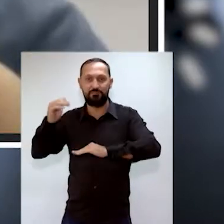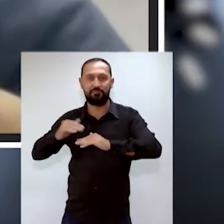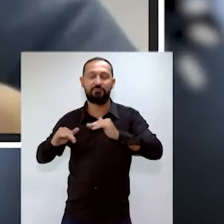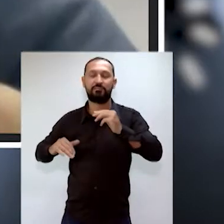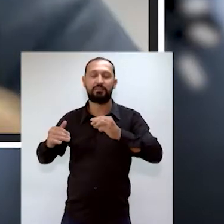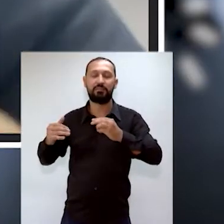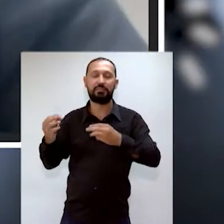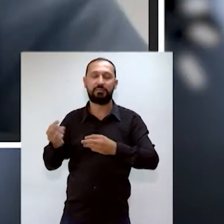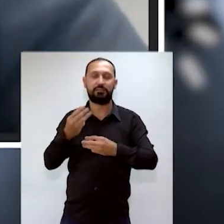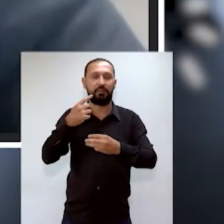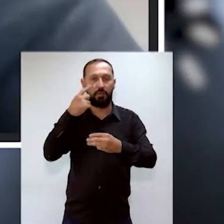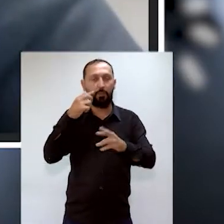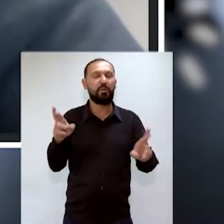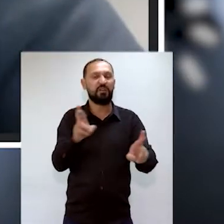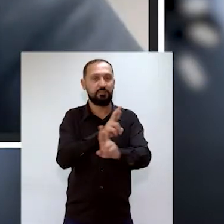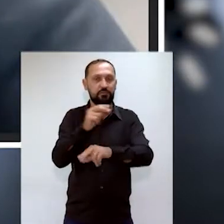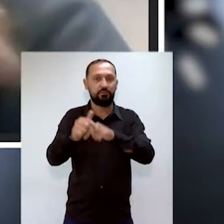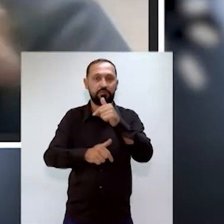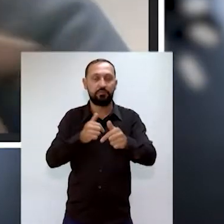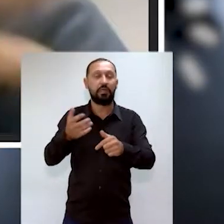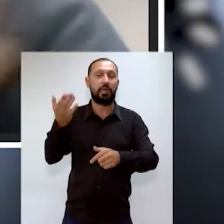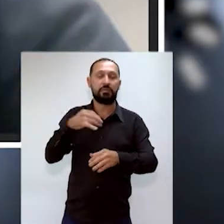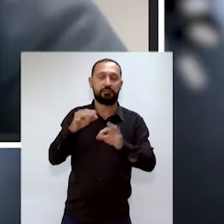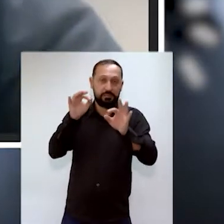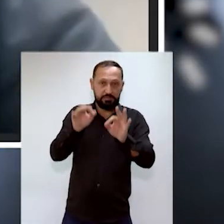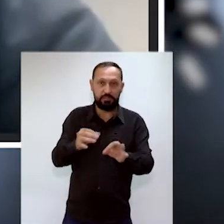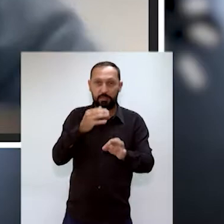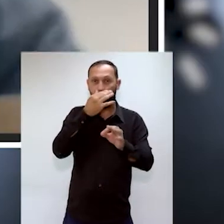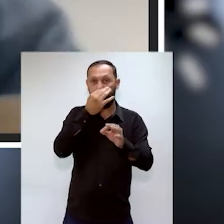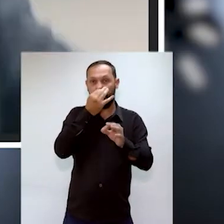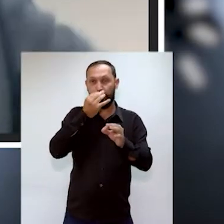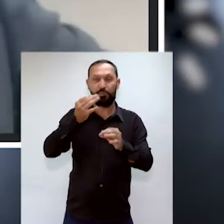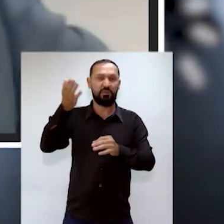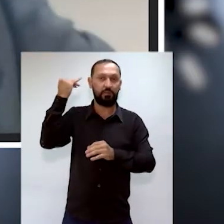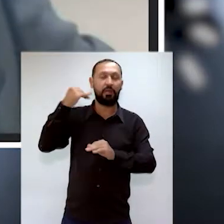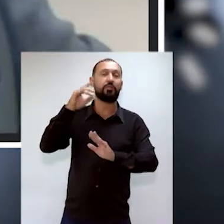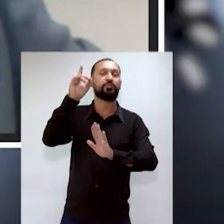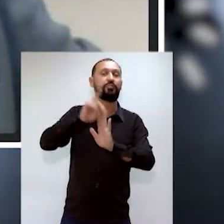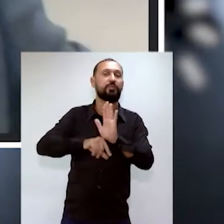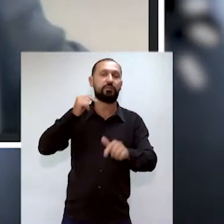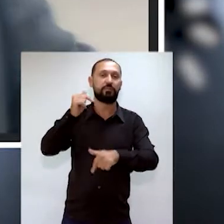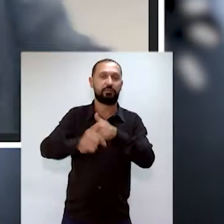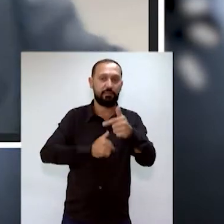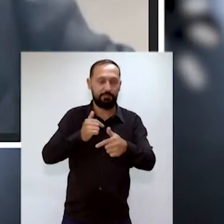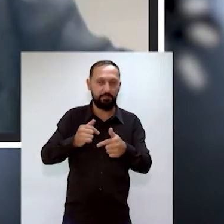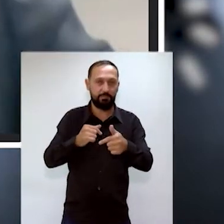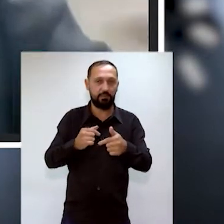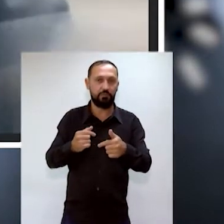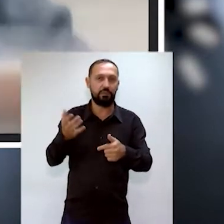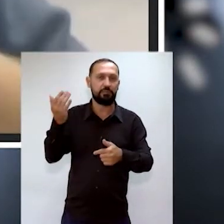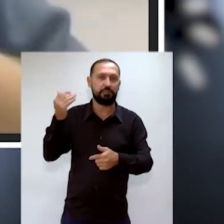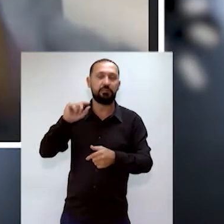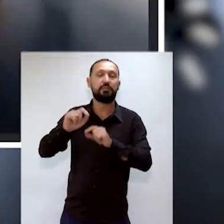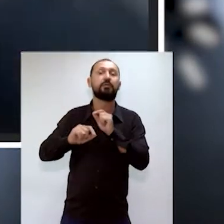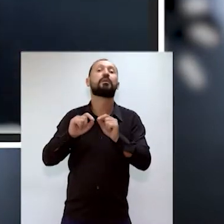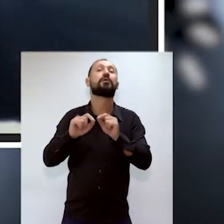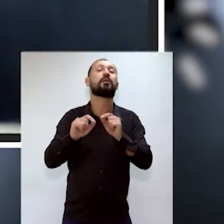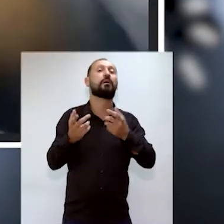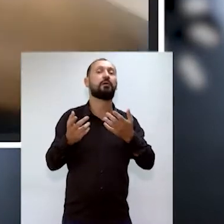terceirizada. Enquanto na relação clássica de trabalho, bilateral, né? Lá do direito do trabalho que a gente vê na